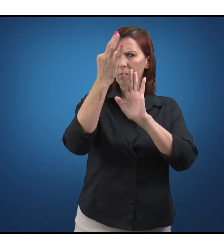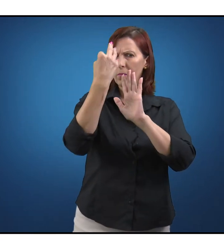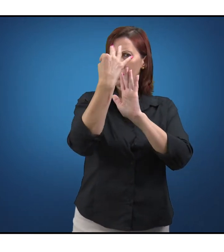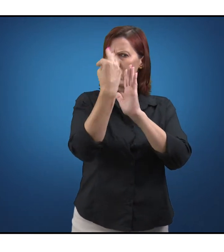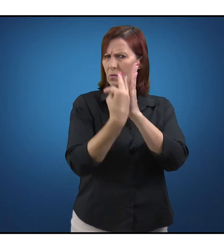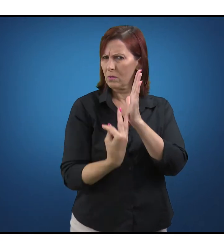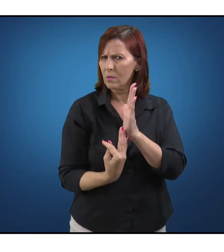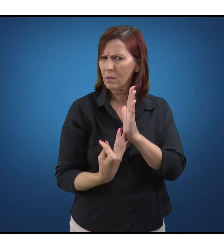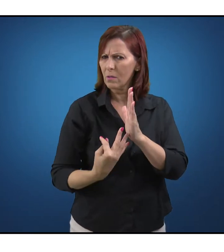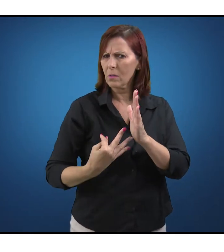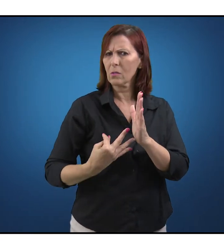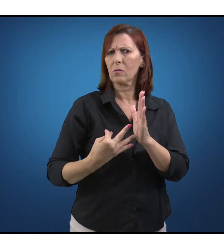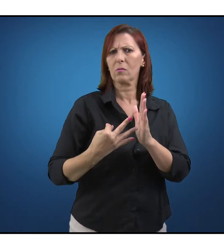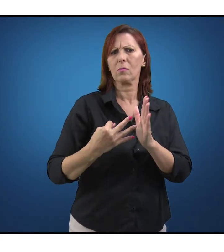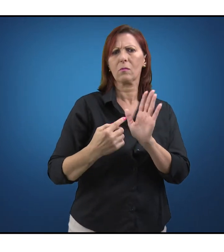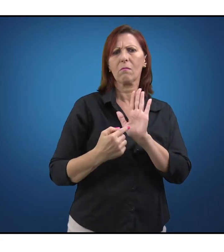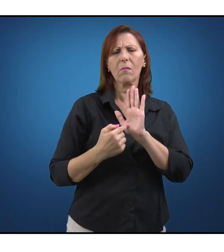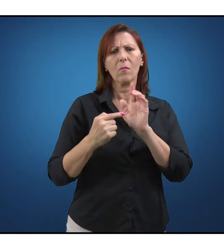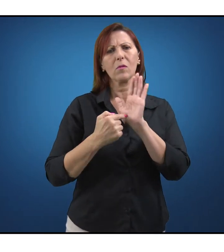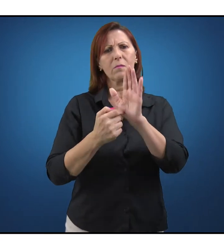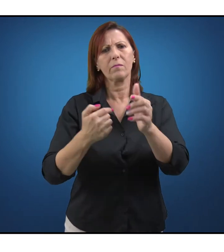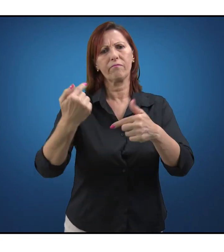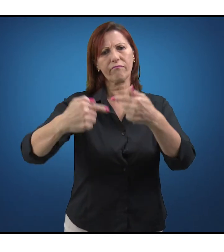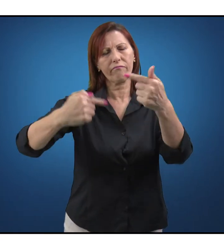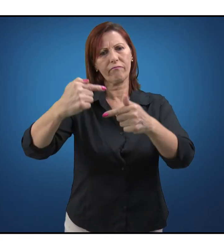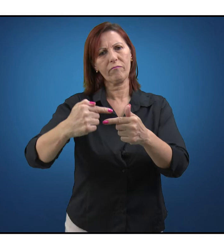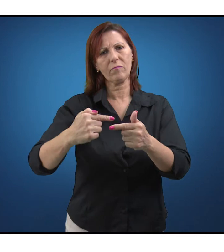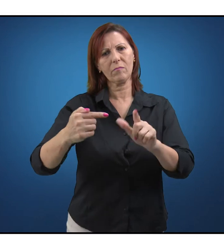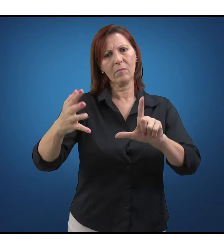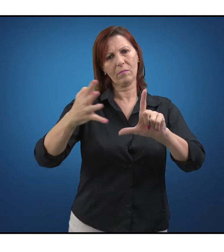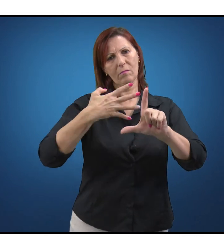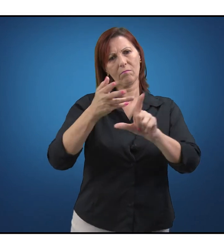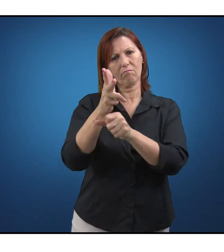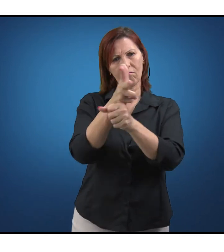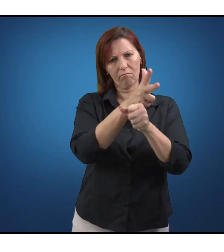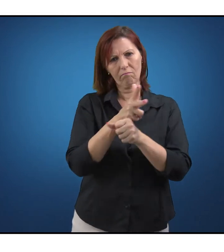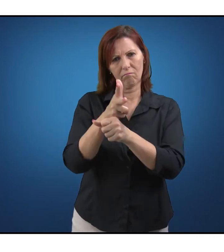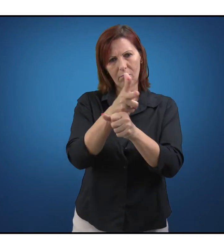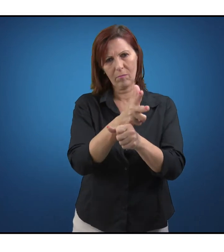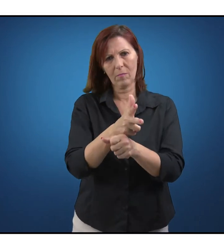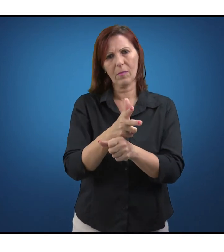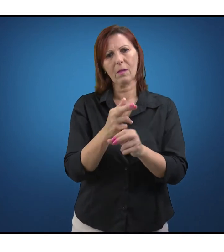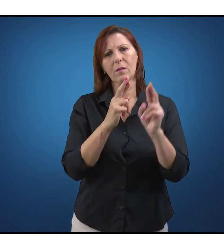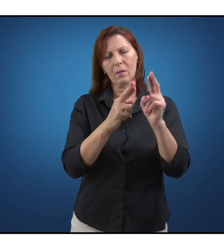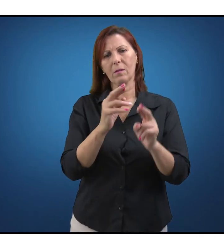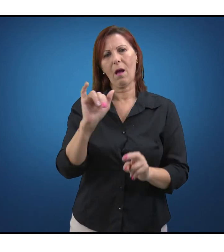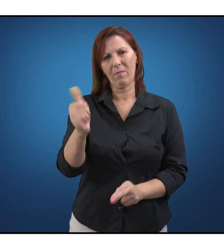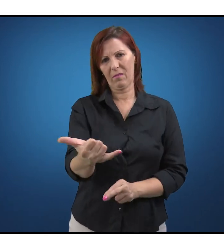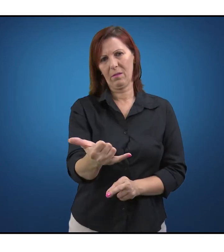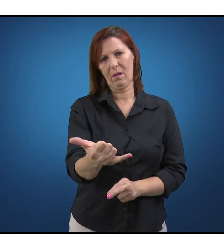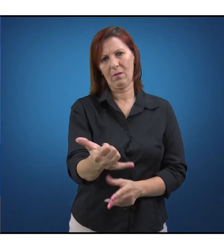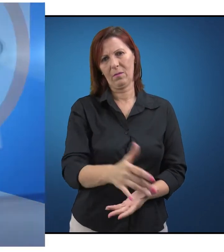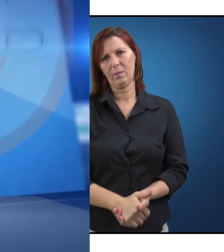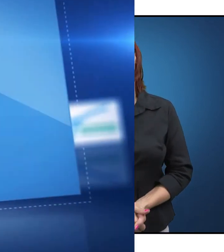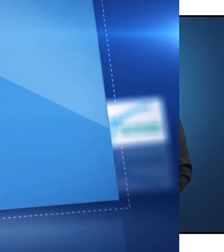ao longo da nossa disciplina e ao mesmo tempo nas videoaulas. Muito obrigado e espero que vocês tenham aproveitado.